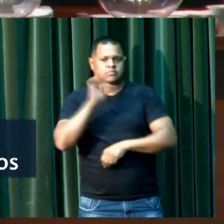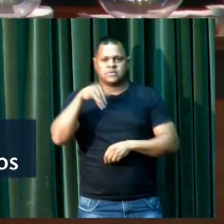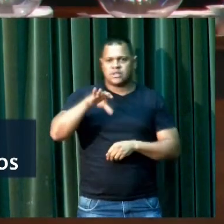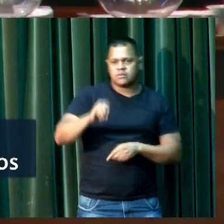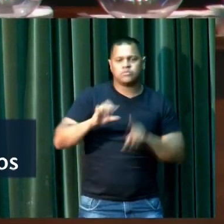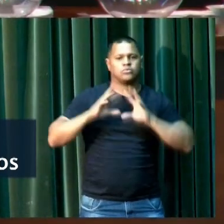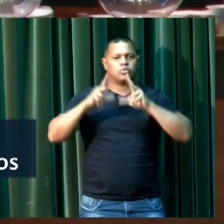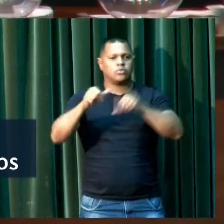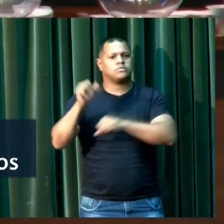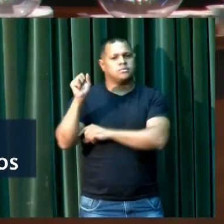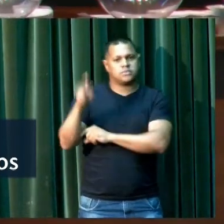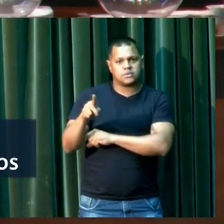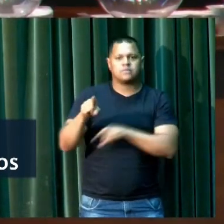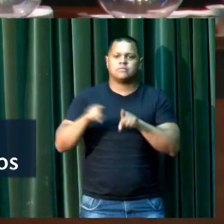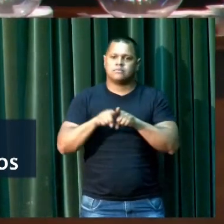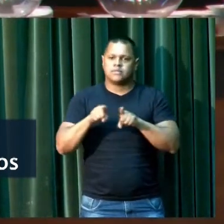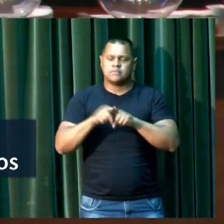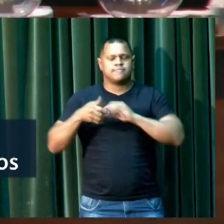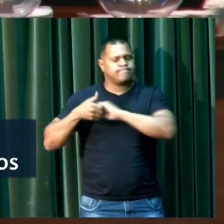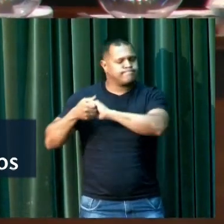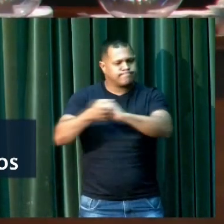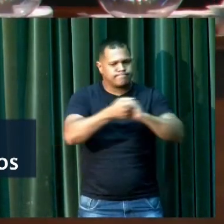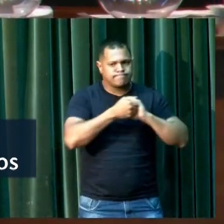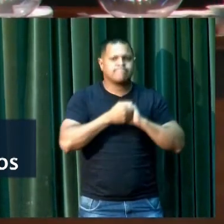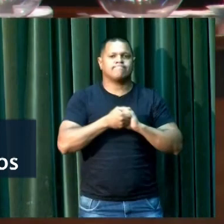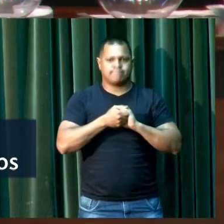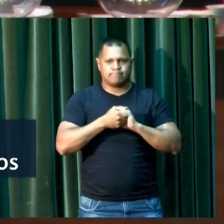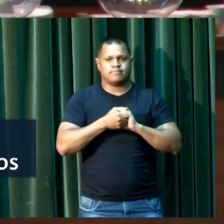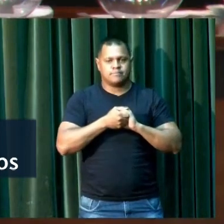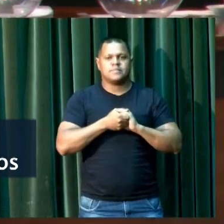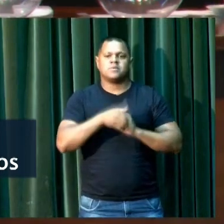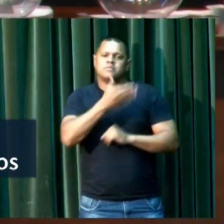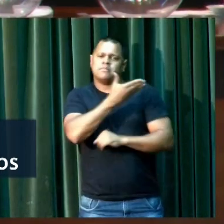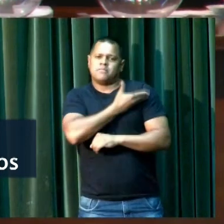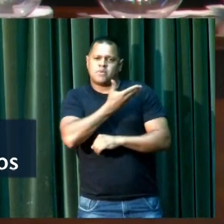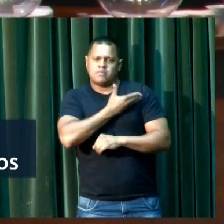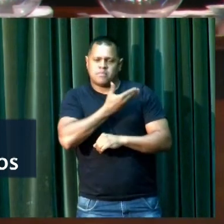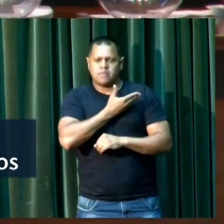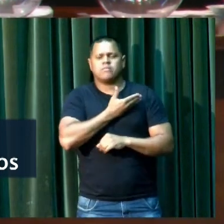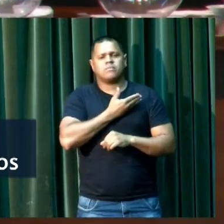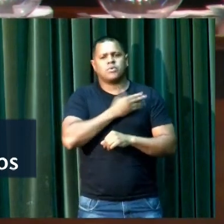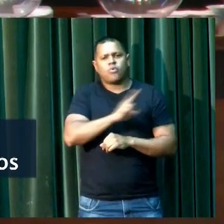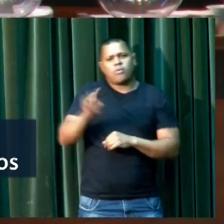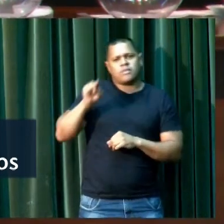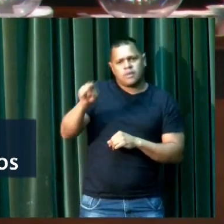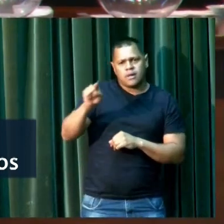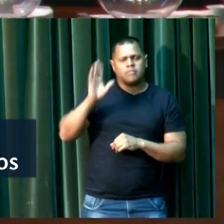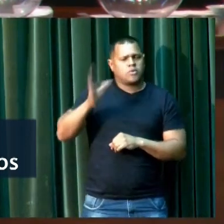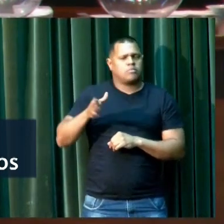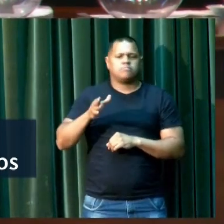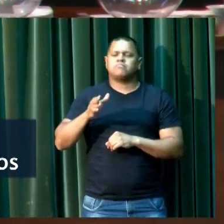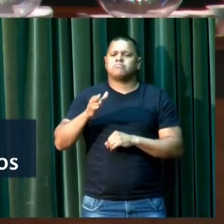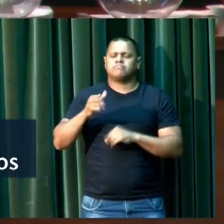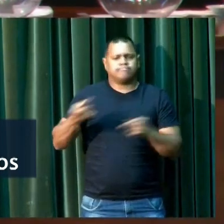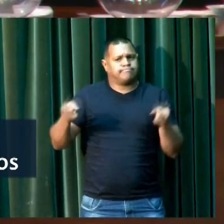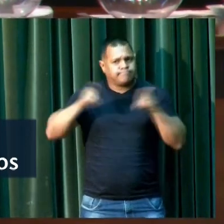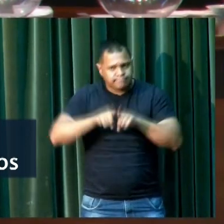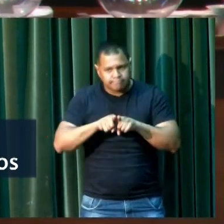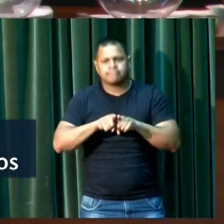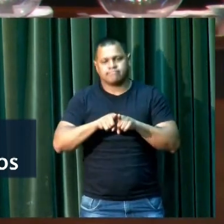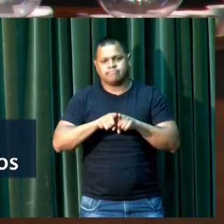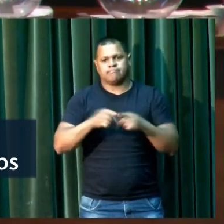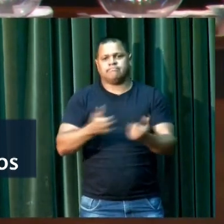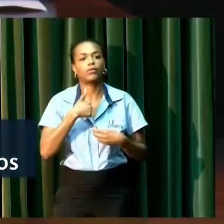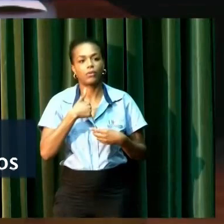que atualmente comandam a UFV foi Eleita com 8.667 votos equivalente a 86,92